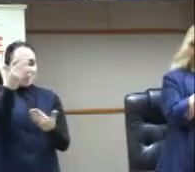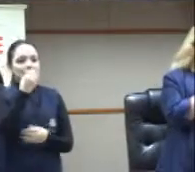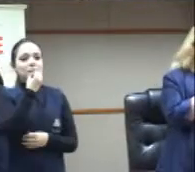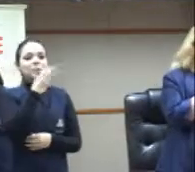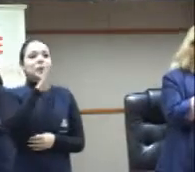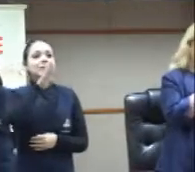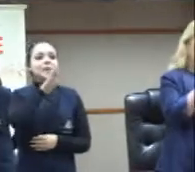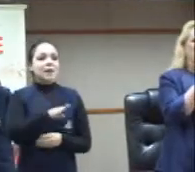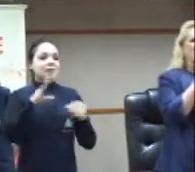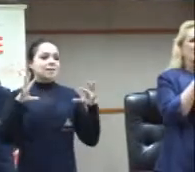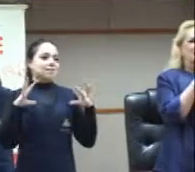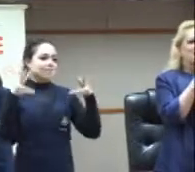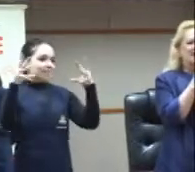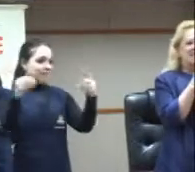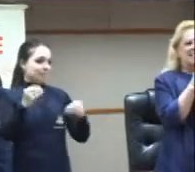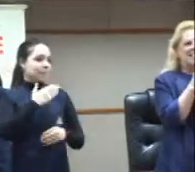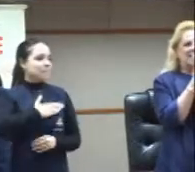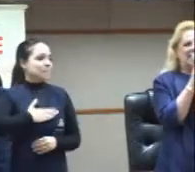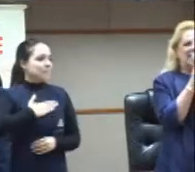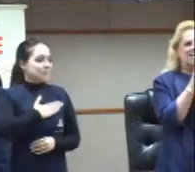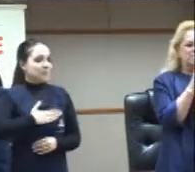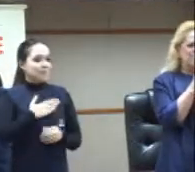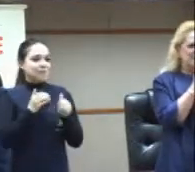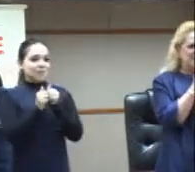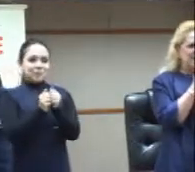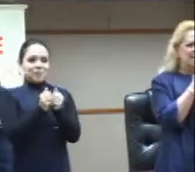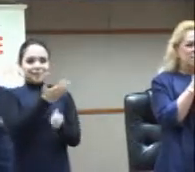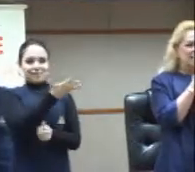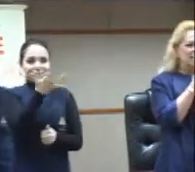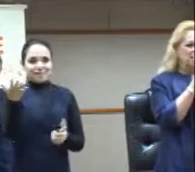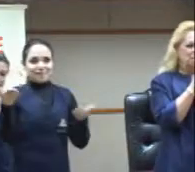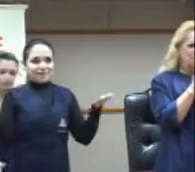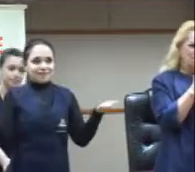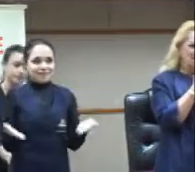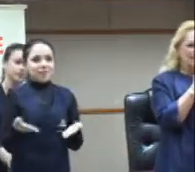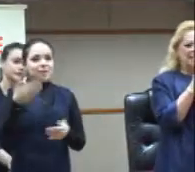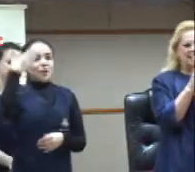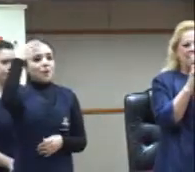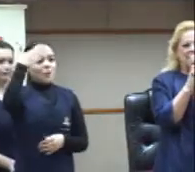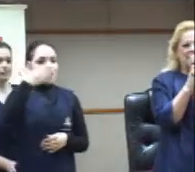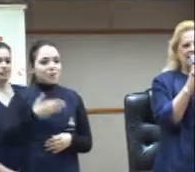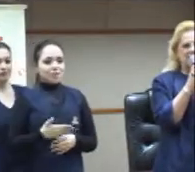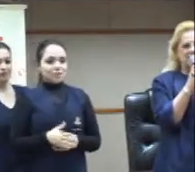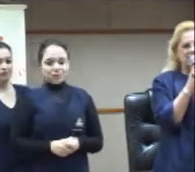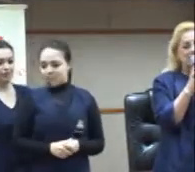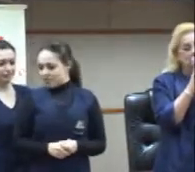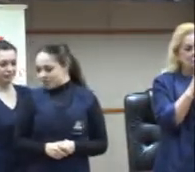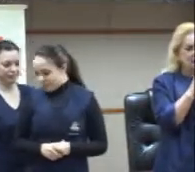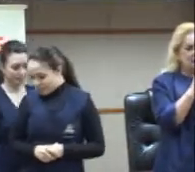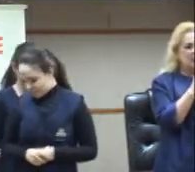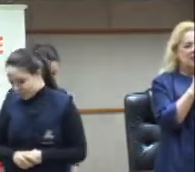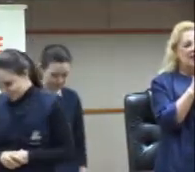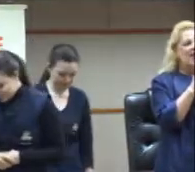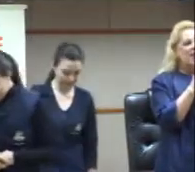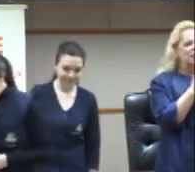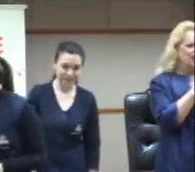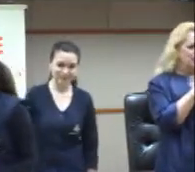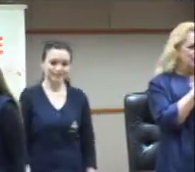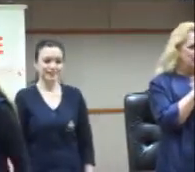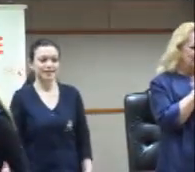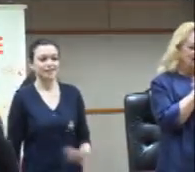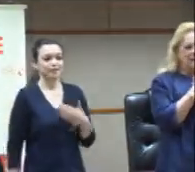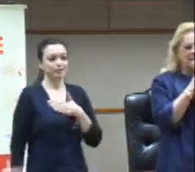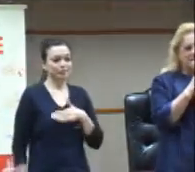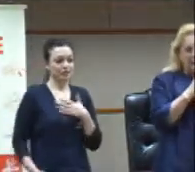Boa tarde a todos. É um prazer estar aqui com vocês, uma grande honra participar desse evento tão importante. E eu